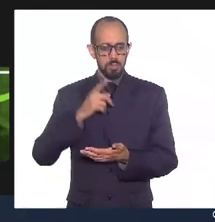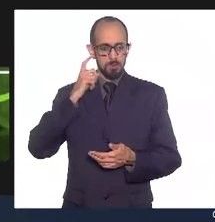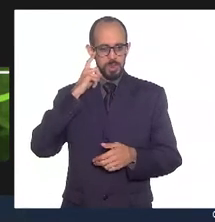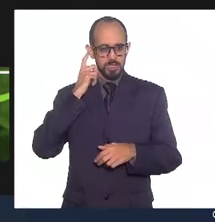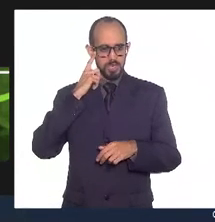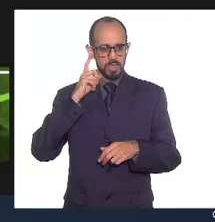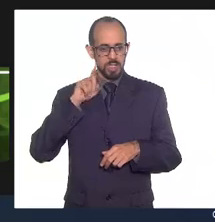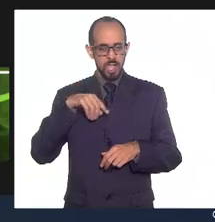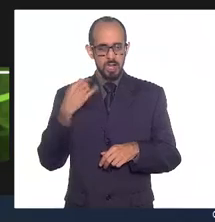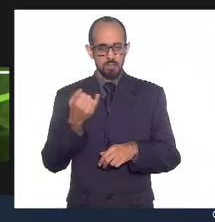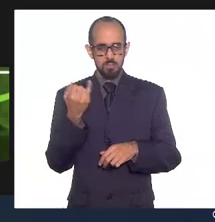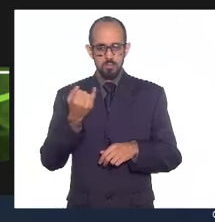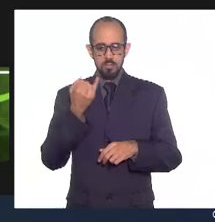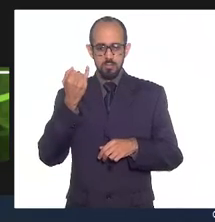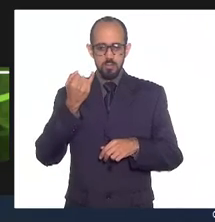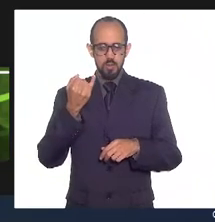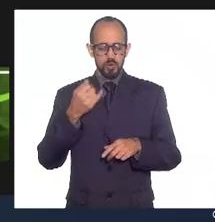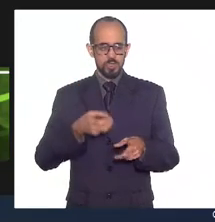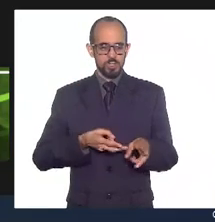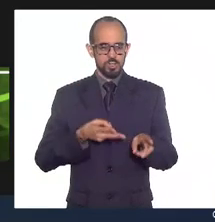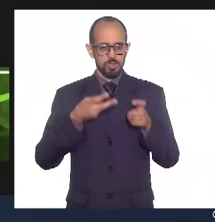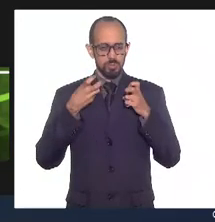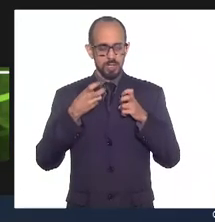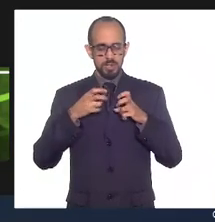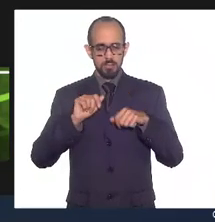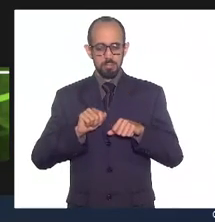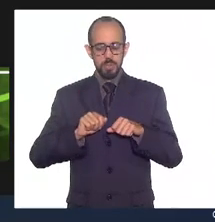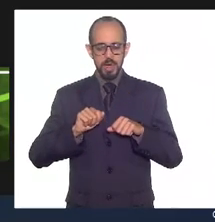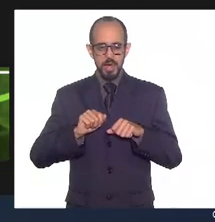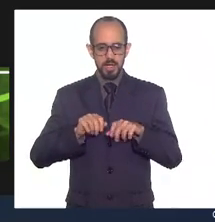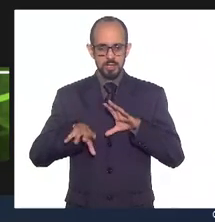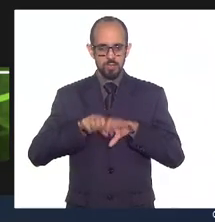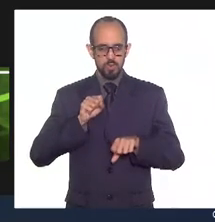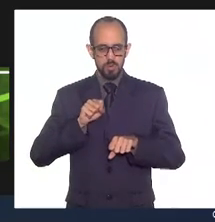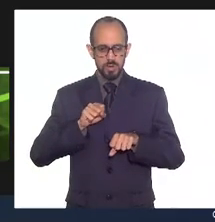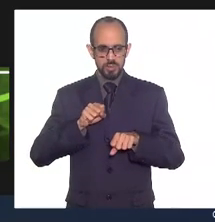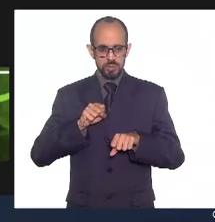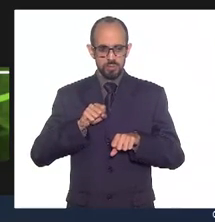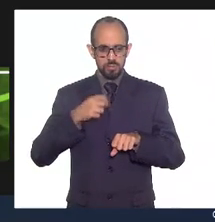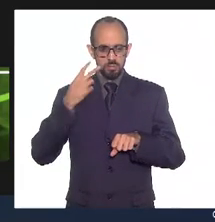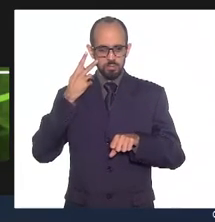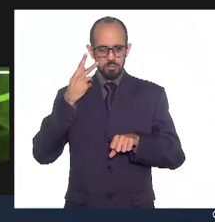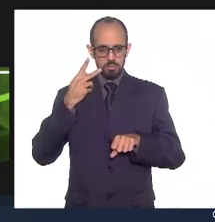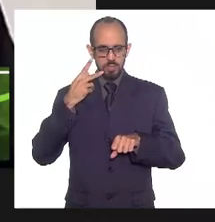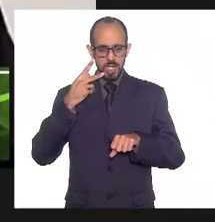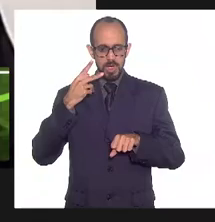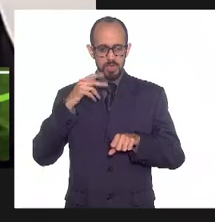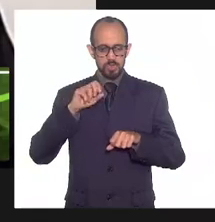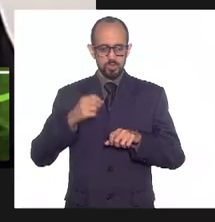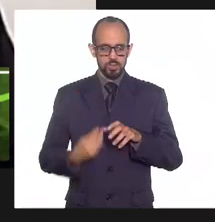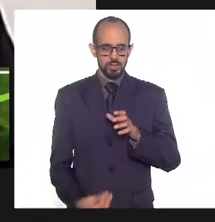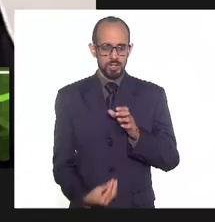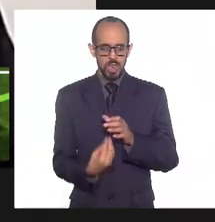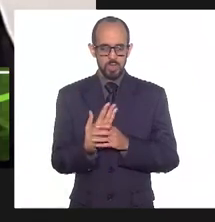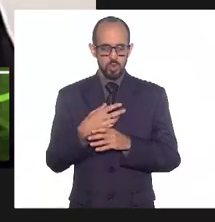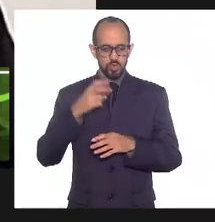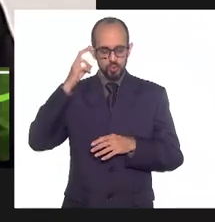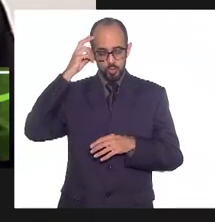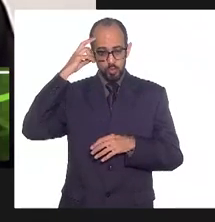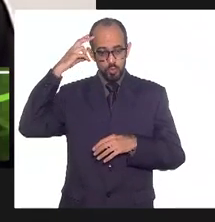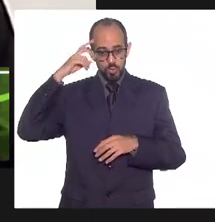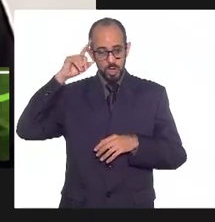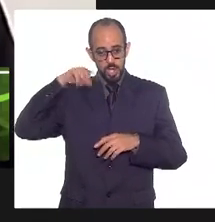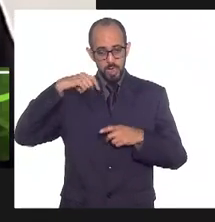era importante dar essa essa formação para os produtores que estão no interior isso já era uma